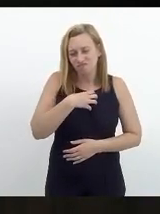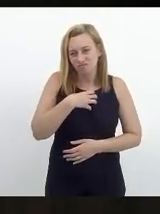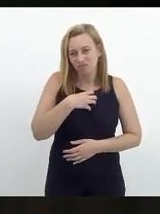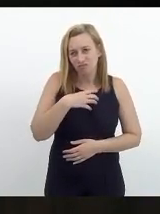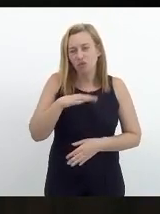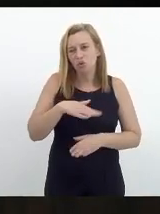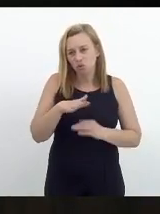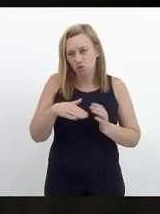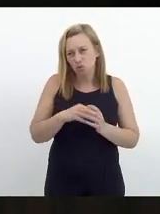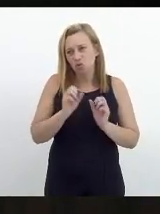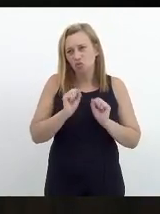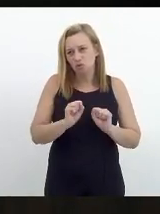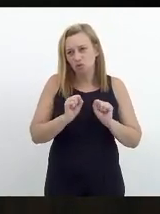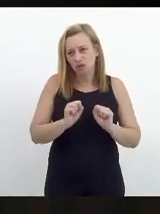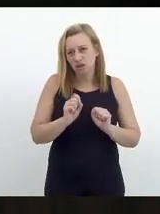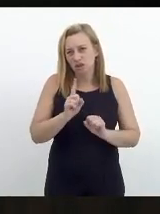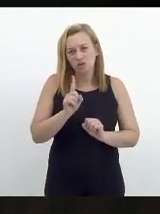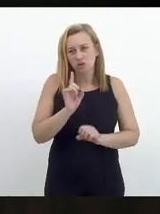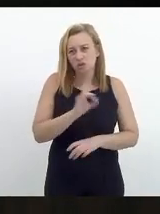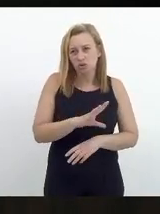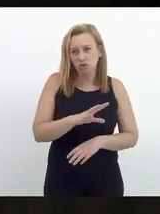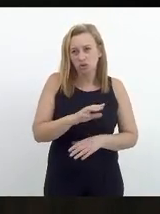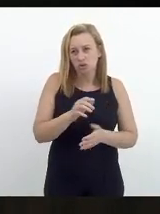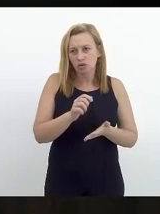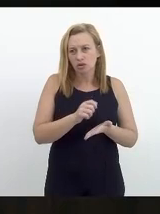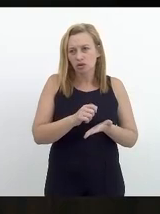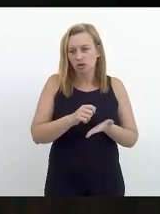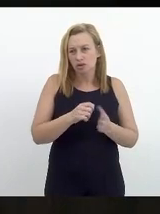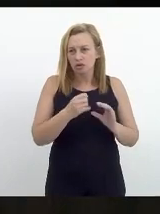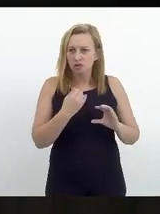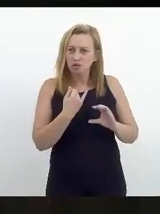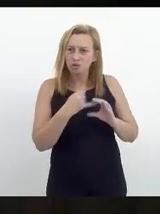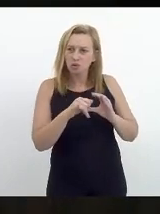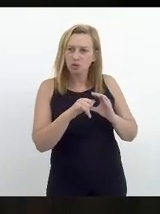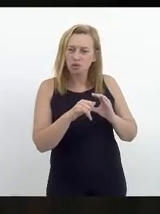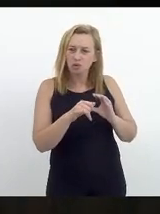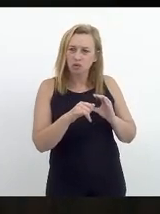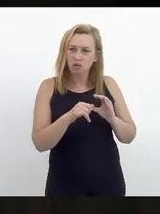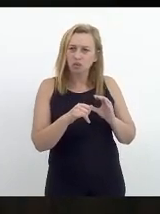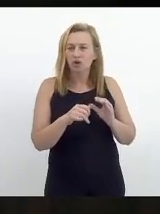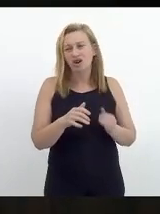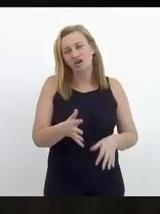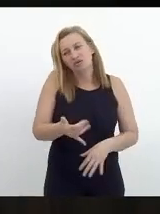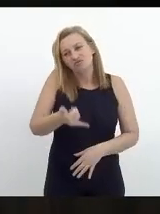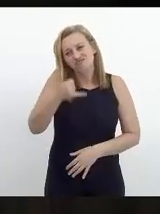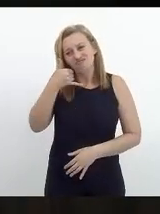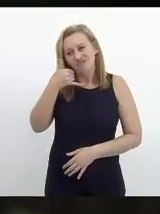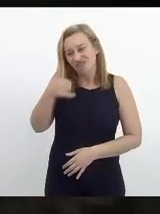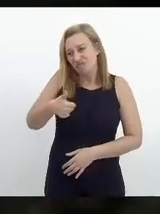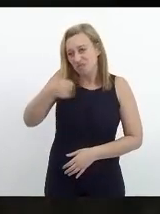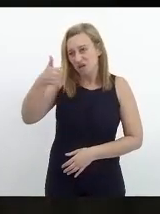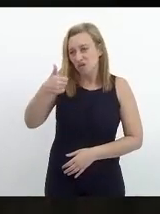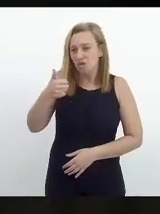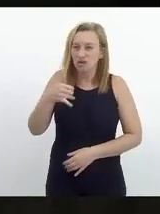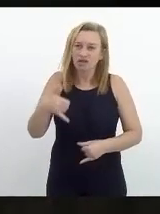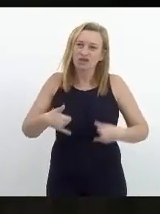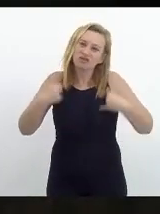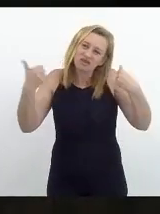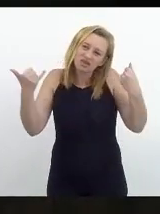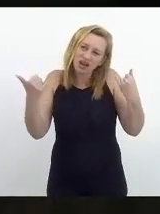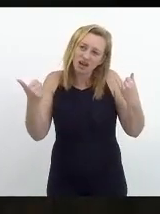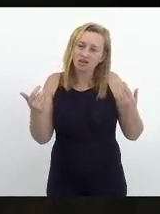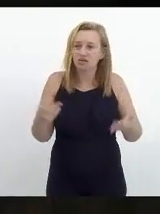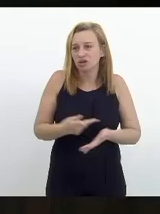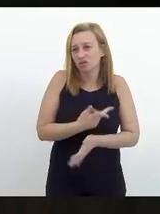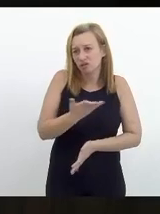Todos pudessem, não só escrever no grupo, eu evito de escrever no grupo, eu prefiro ligar, igual aniversário, quando acontece uma